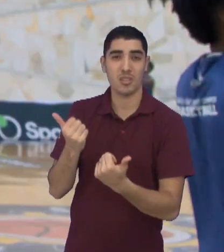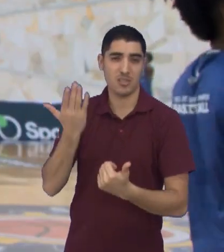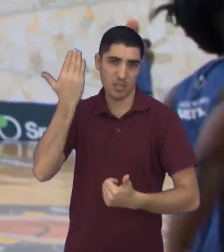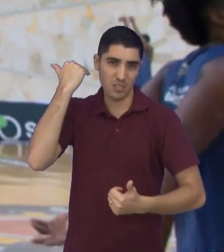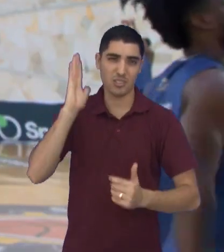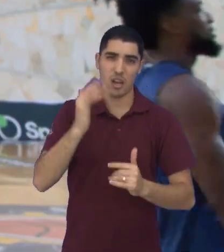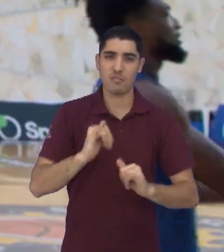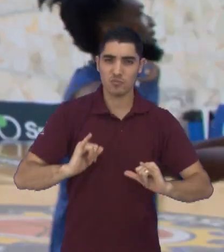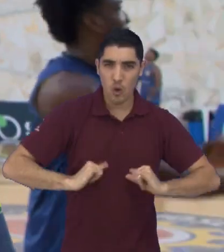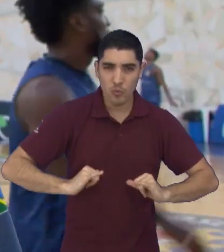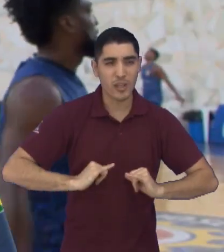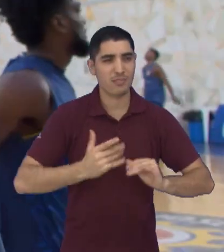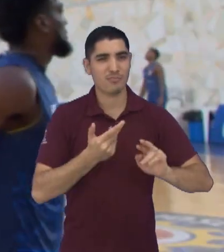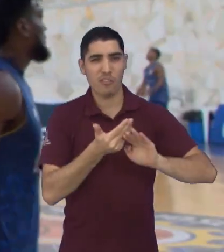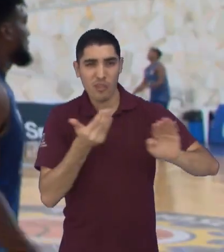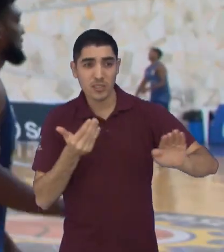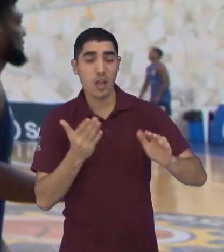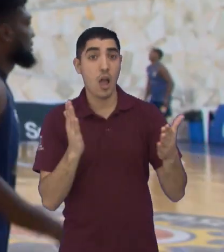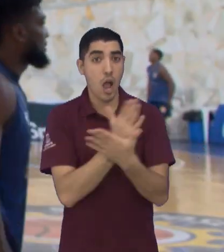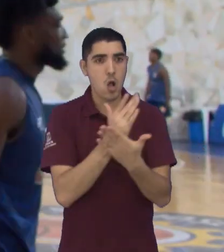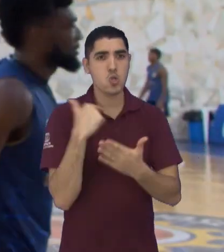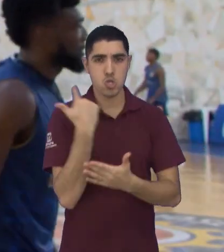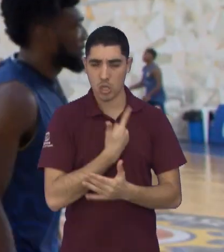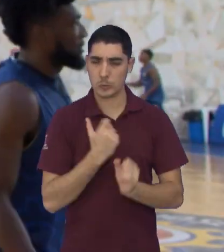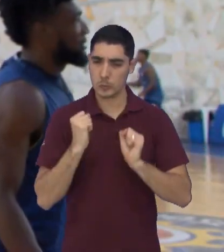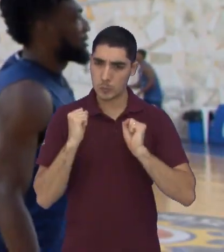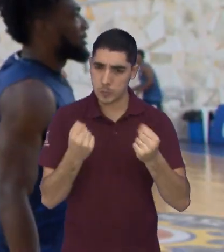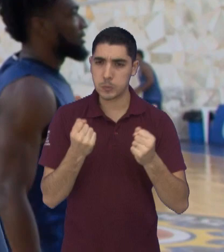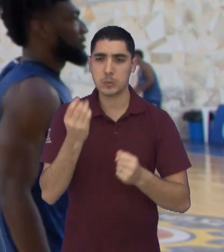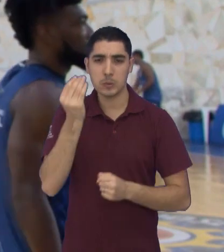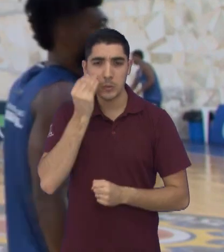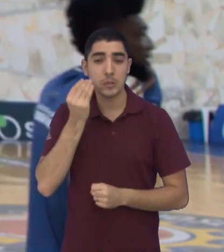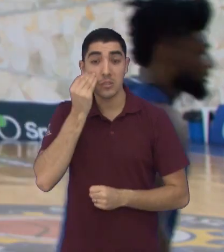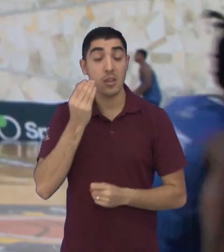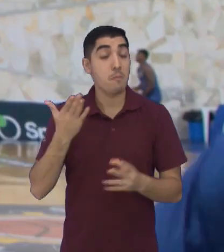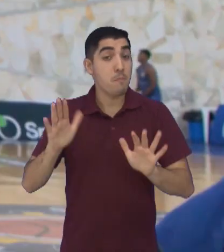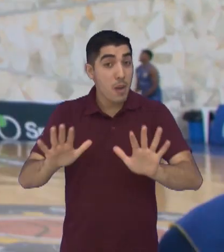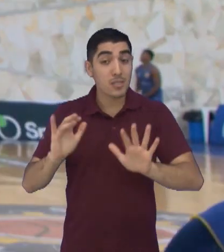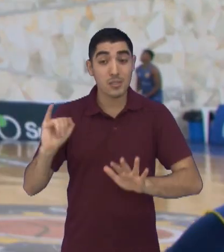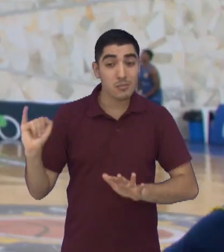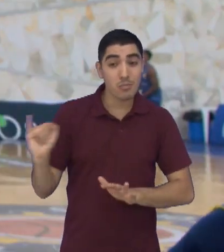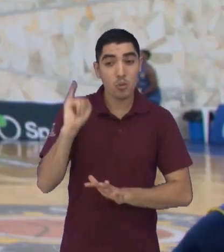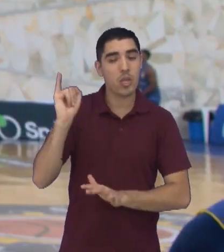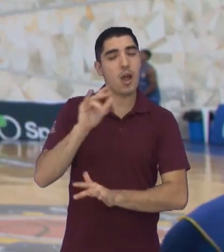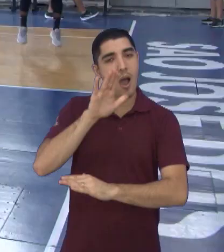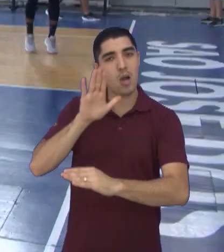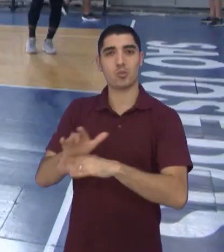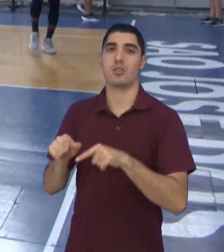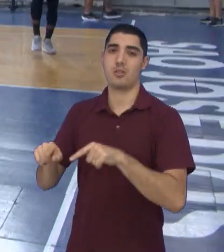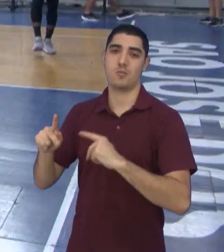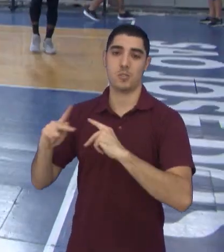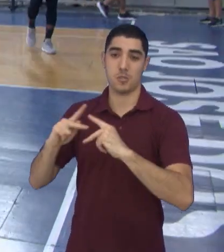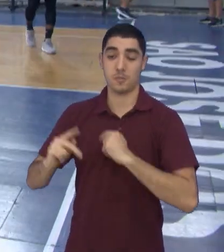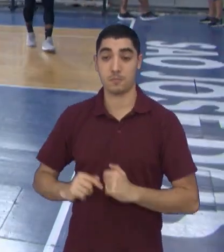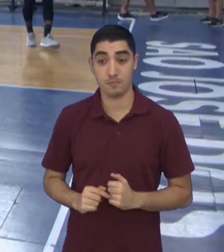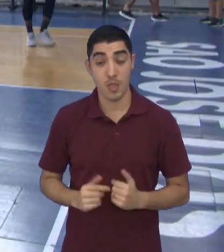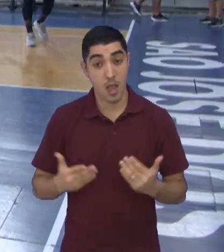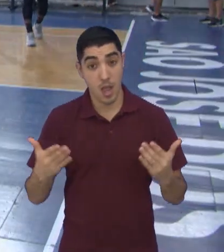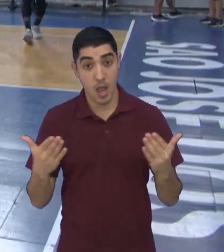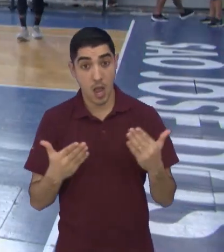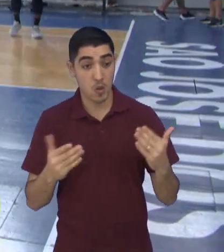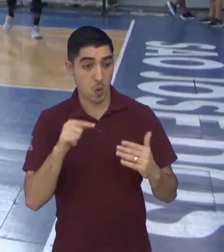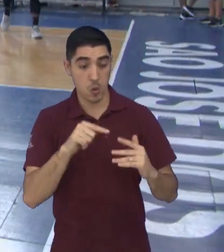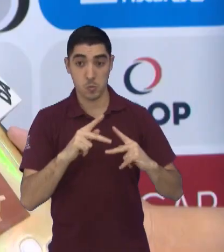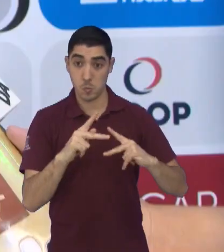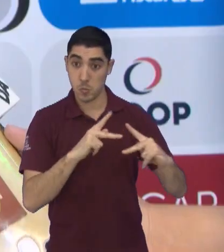que estar pronto. Todo mundo fez um algo a mais, uma função diferente. E o importante é a gente conseguir ajudar o time de qualquer forma. Agora, com o time